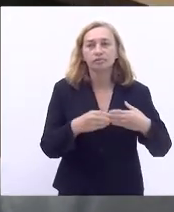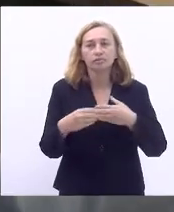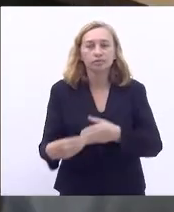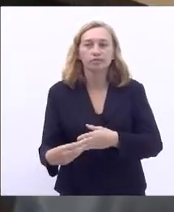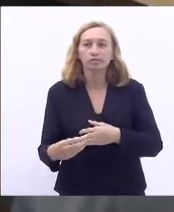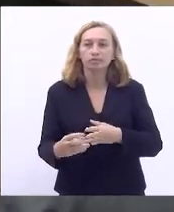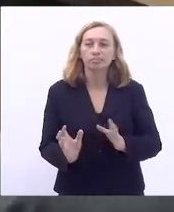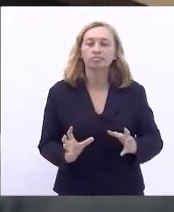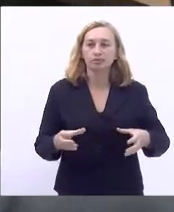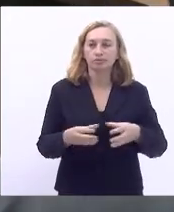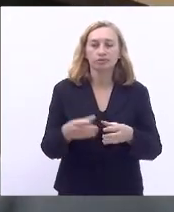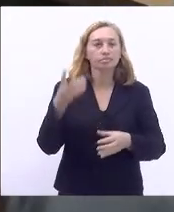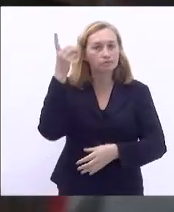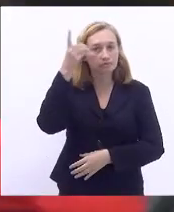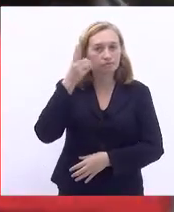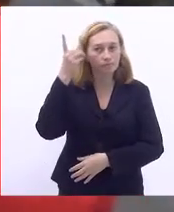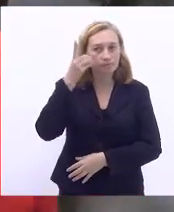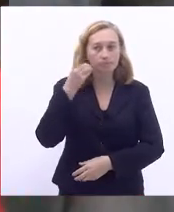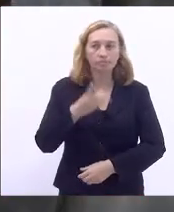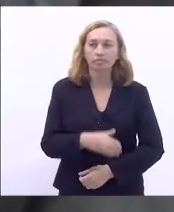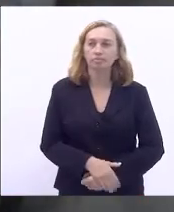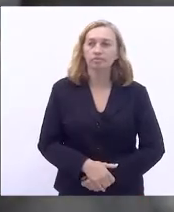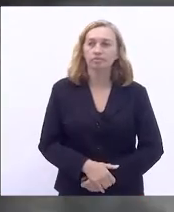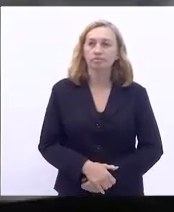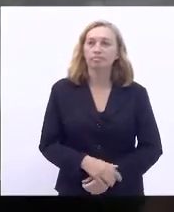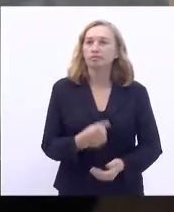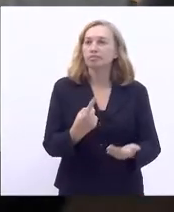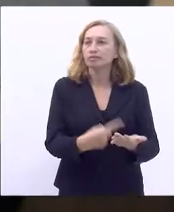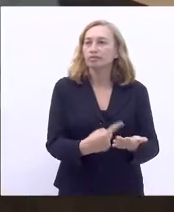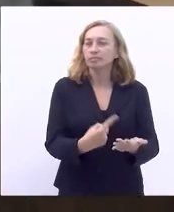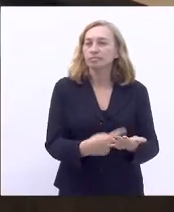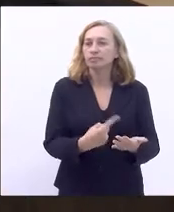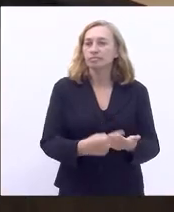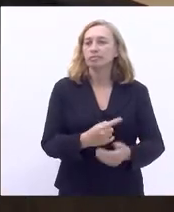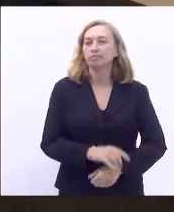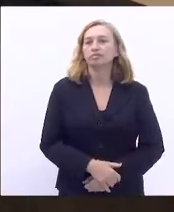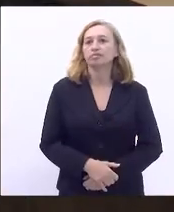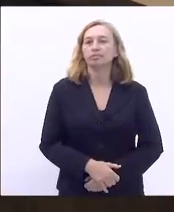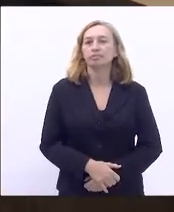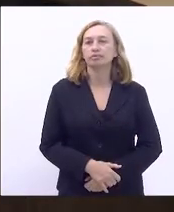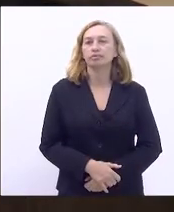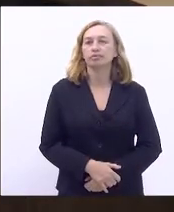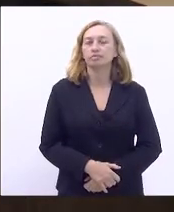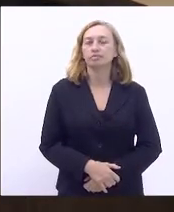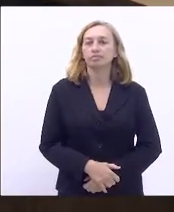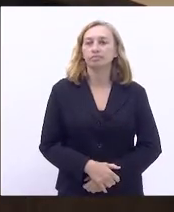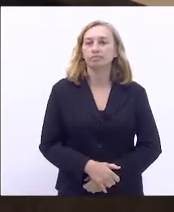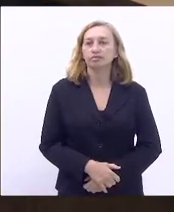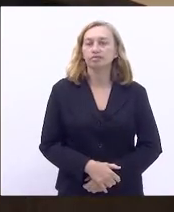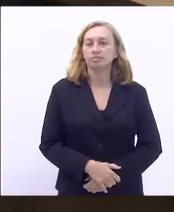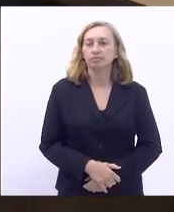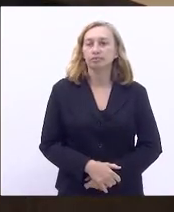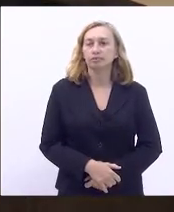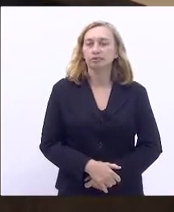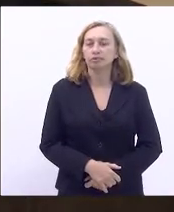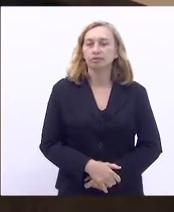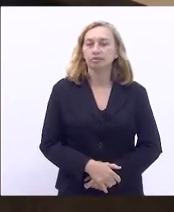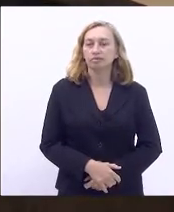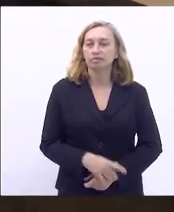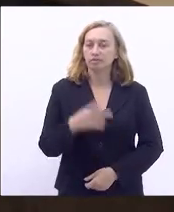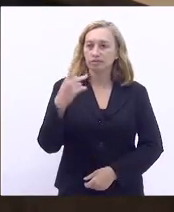parlamento fluminense de acordo com as suas convicções, que